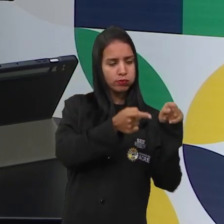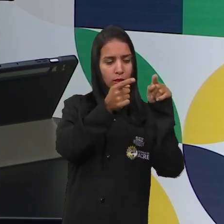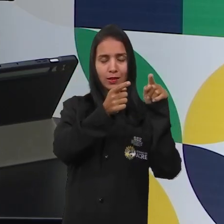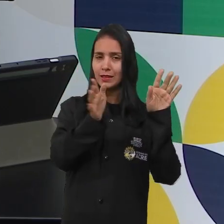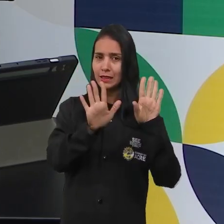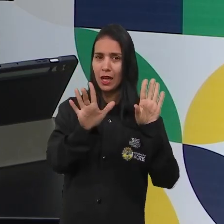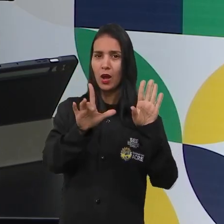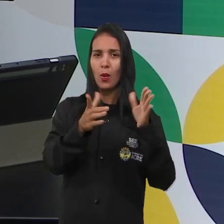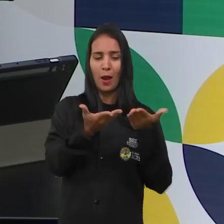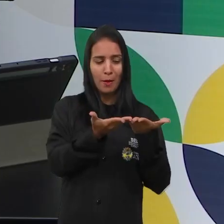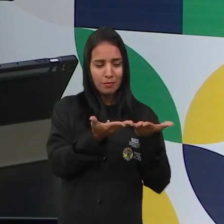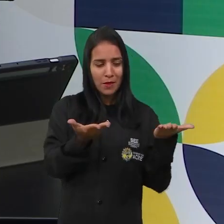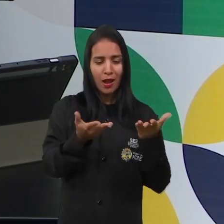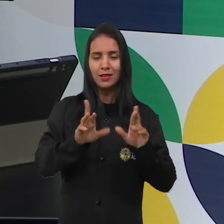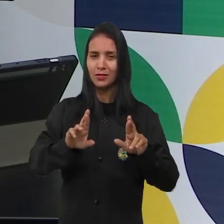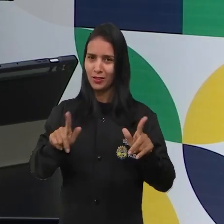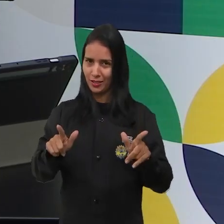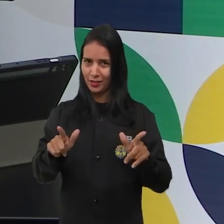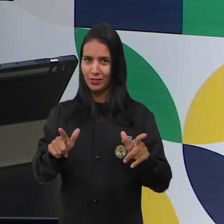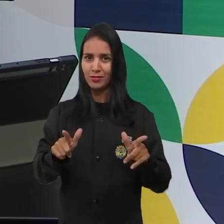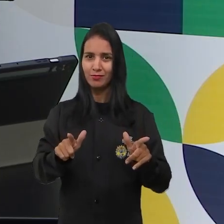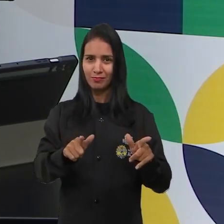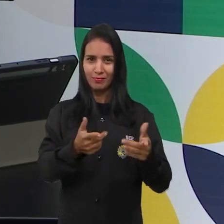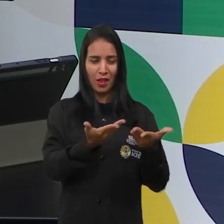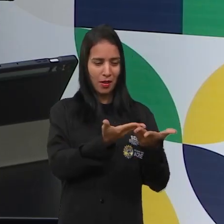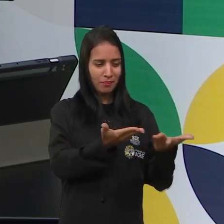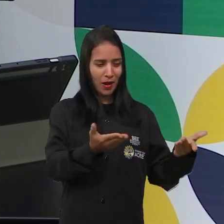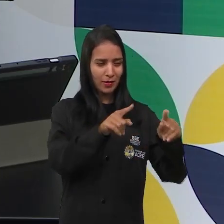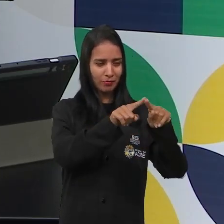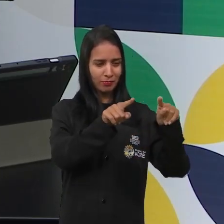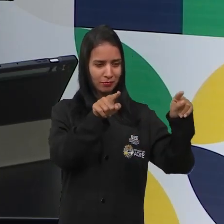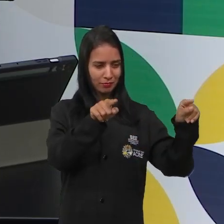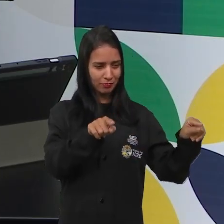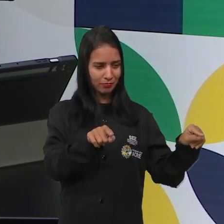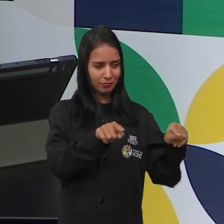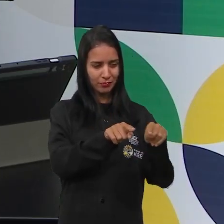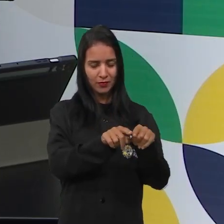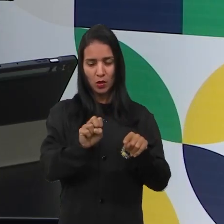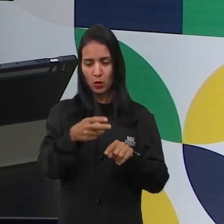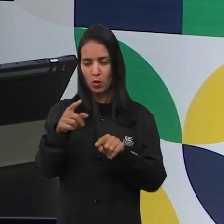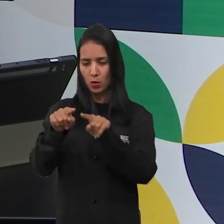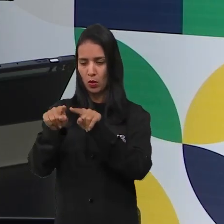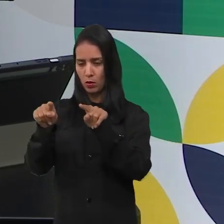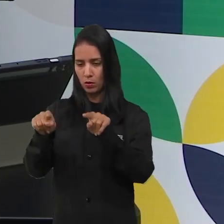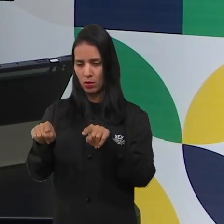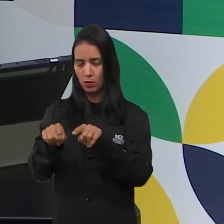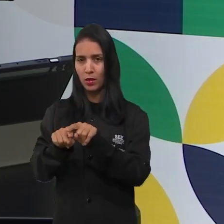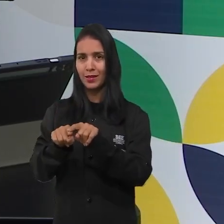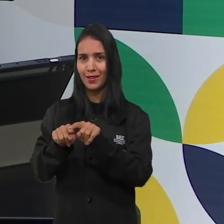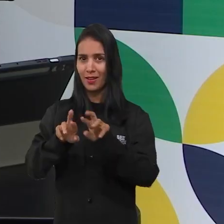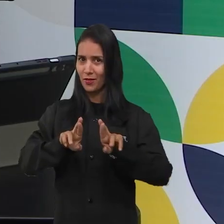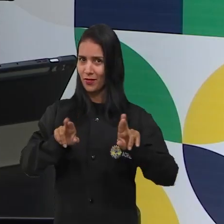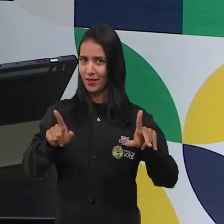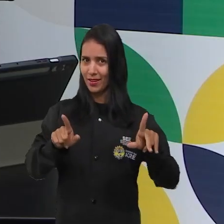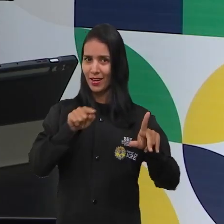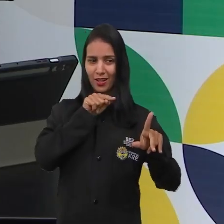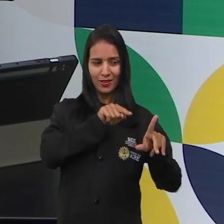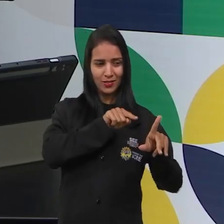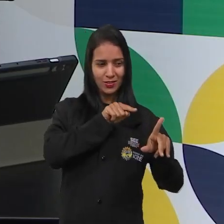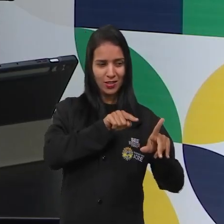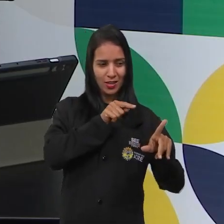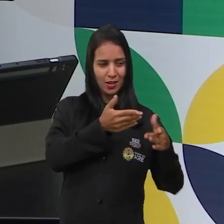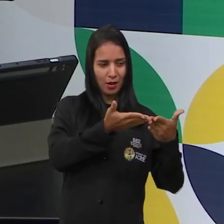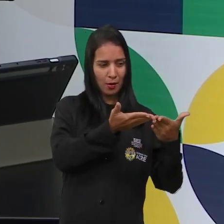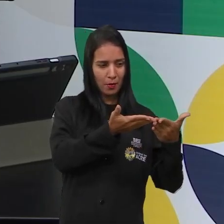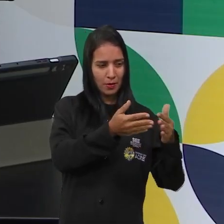retângulo, né? Ou um quadrado, que um quadrado também é um retângulo. Mas em mal geral, por exemplo, de 5 lados, um pentágono já é mais